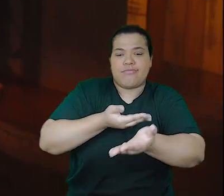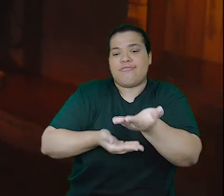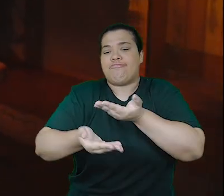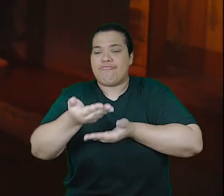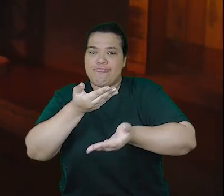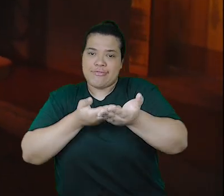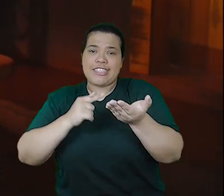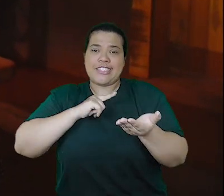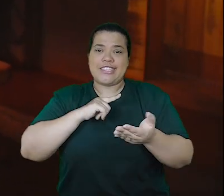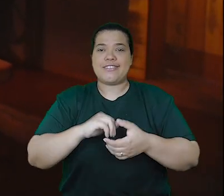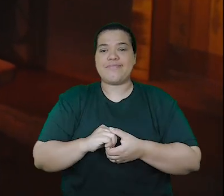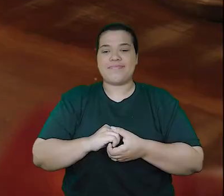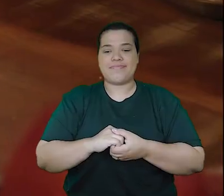pedaço.